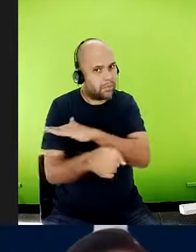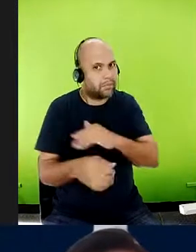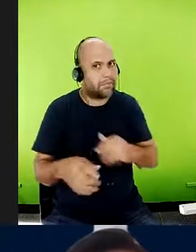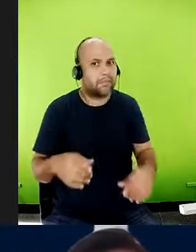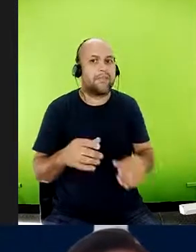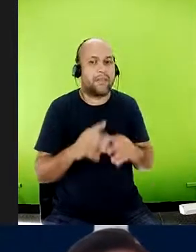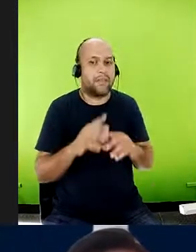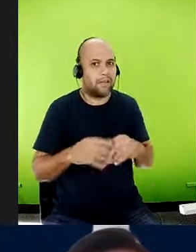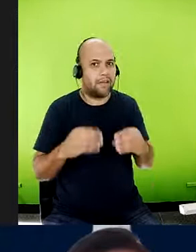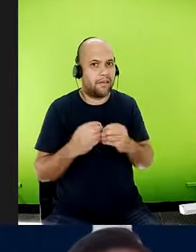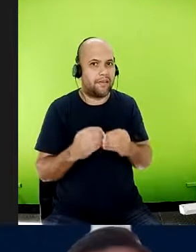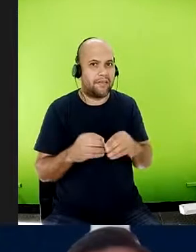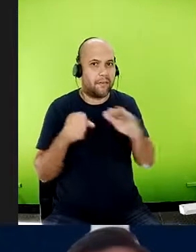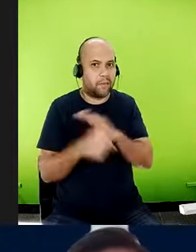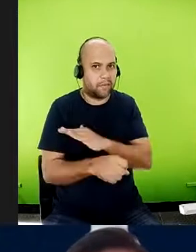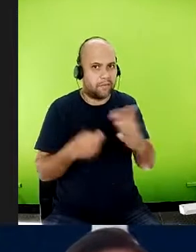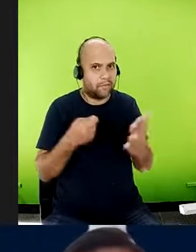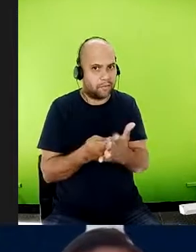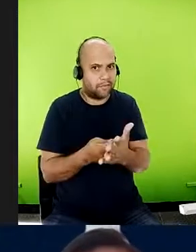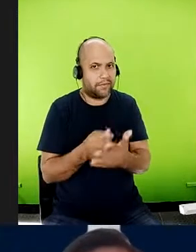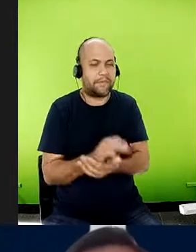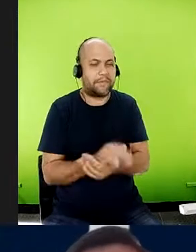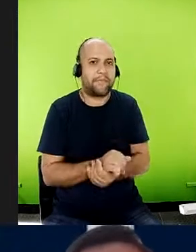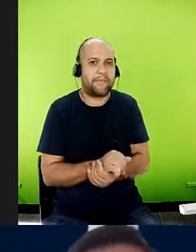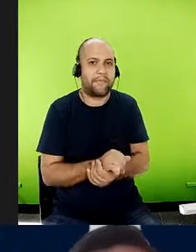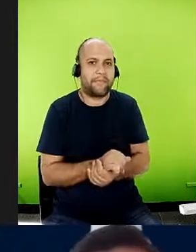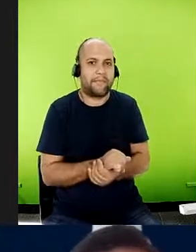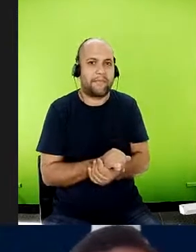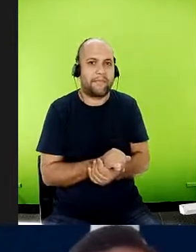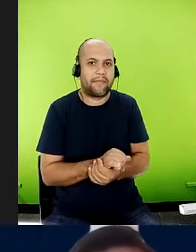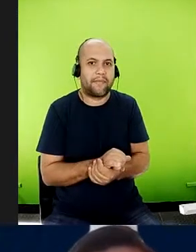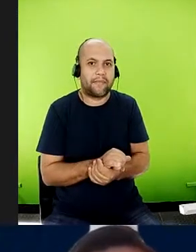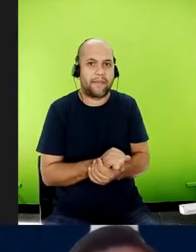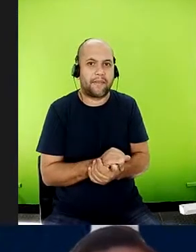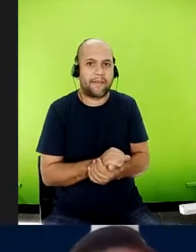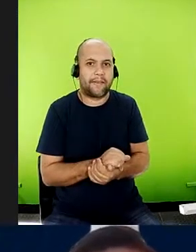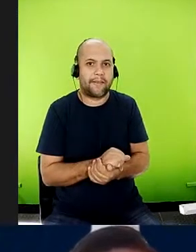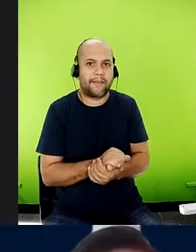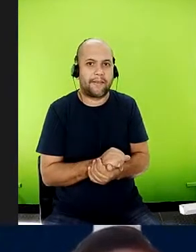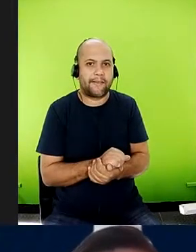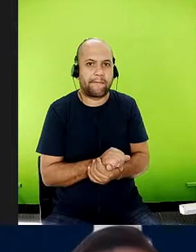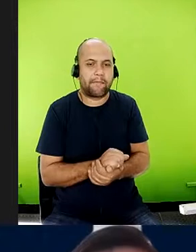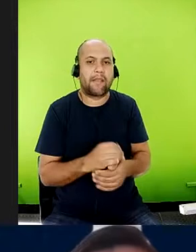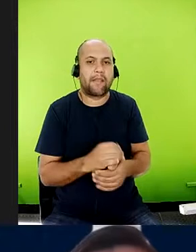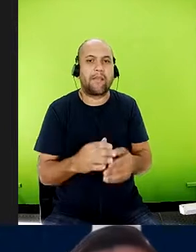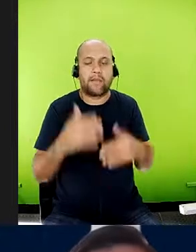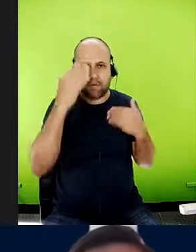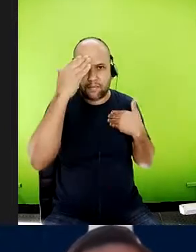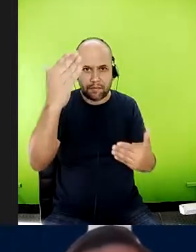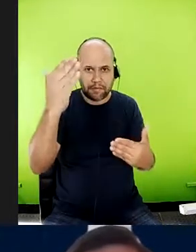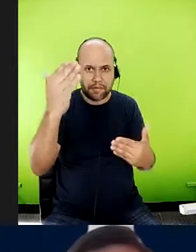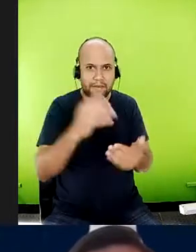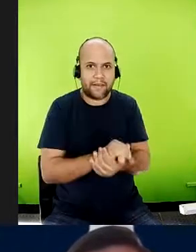dá mole não muito bom Alexandre muito bom Obrigado obrigado muito muito obrigado